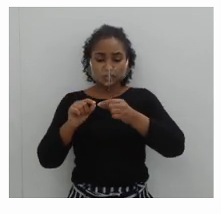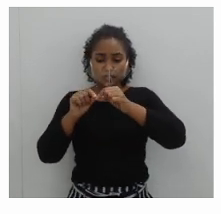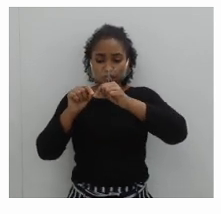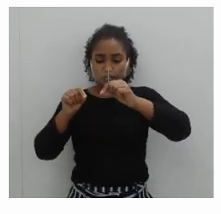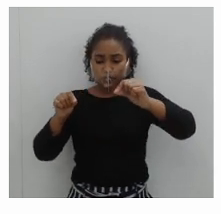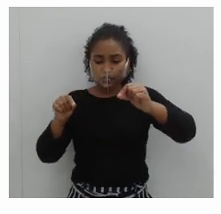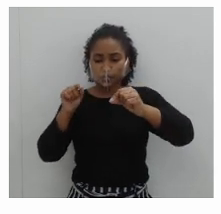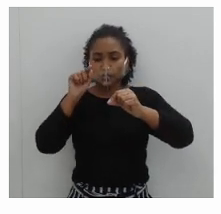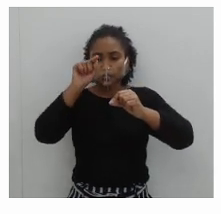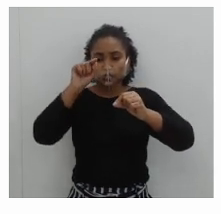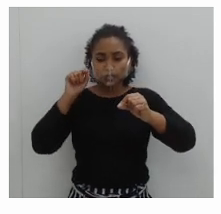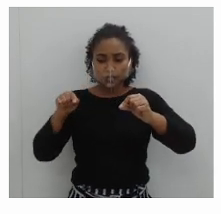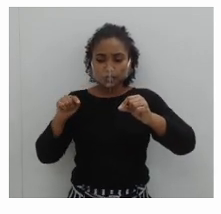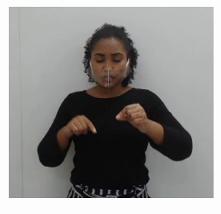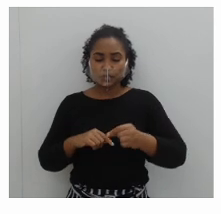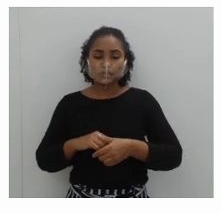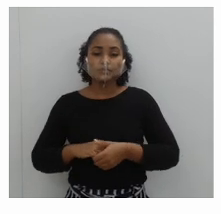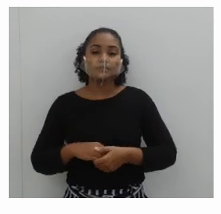poliedro.